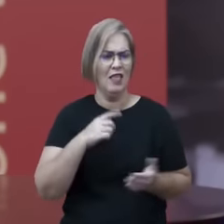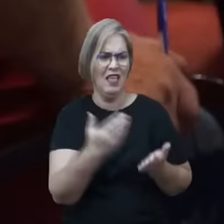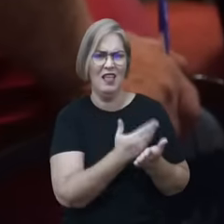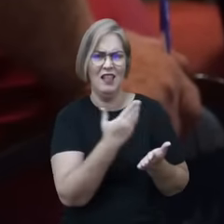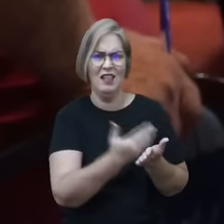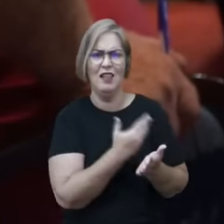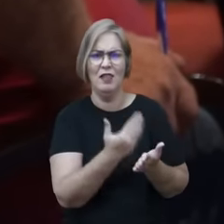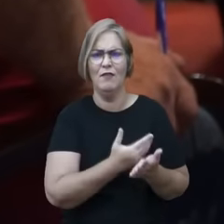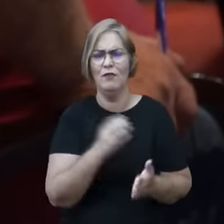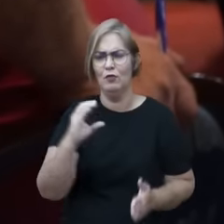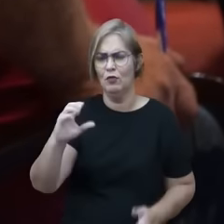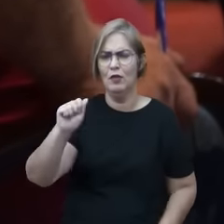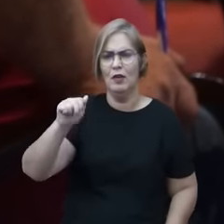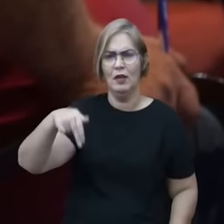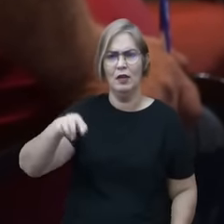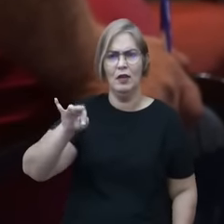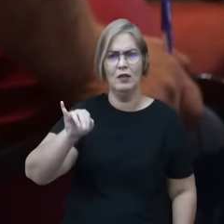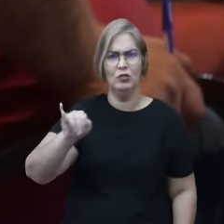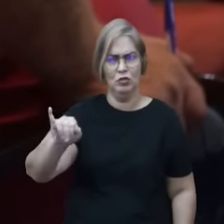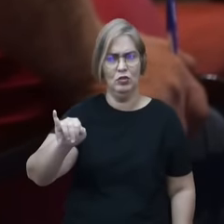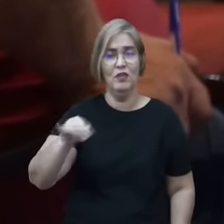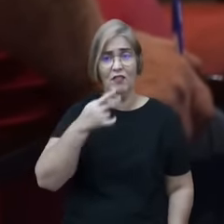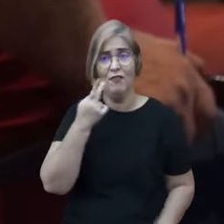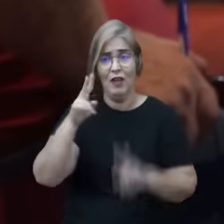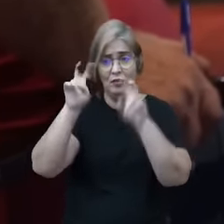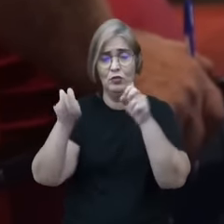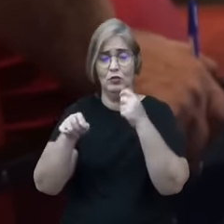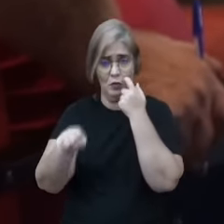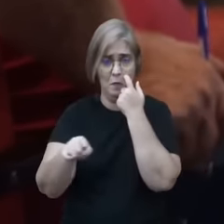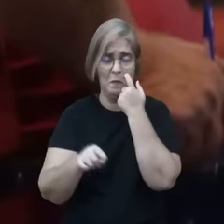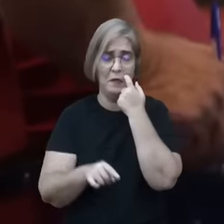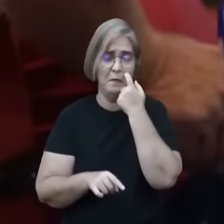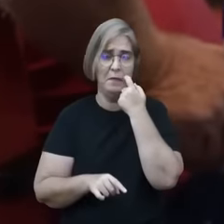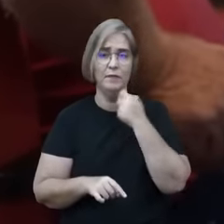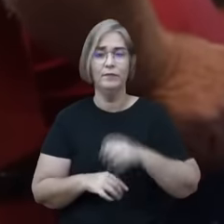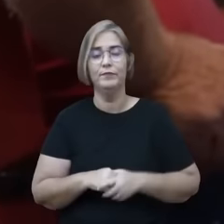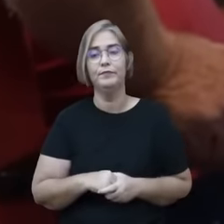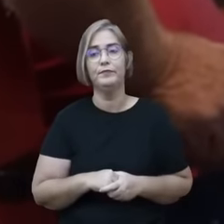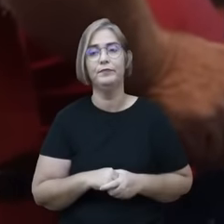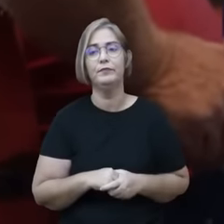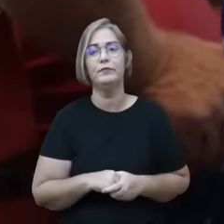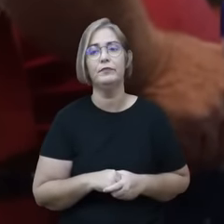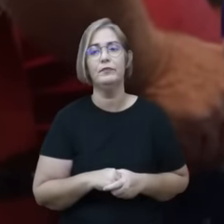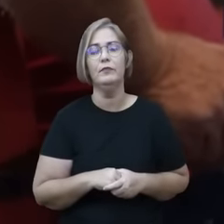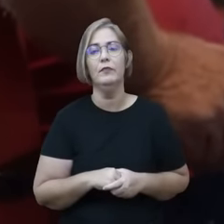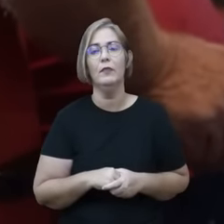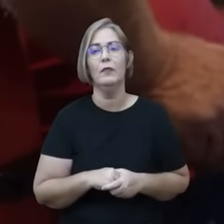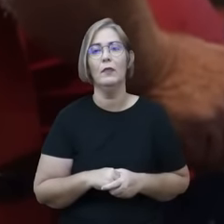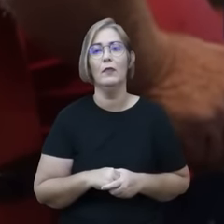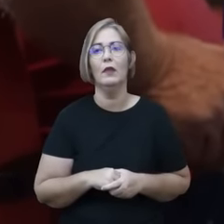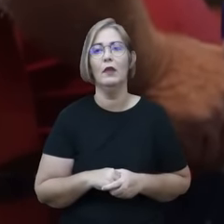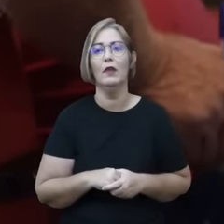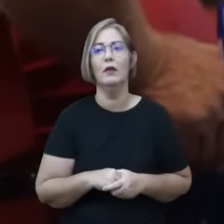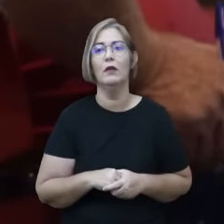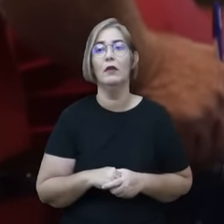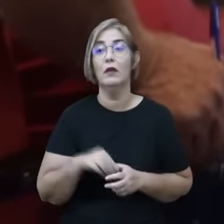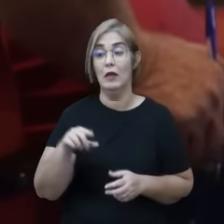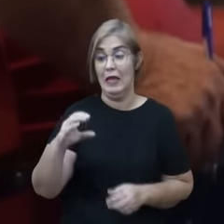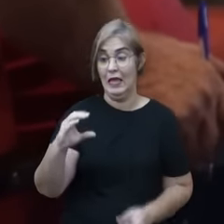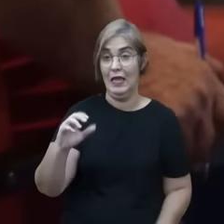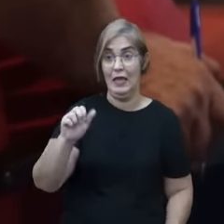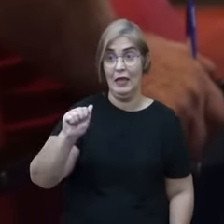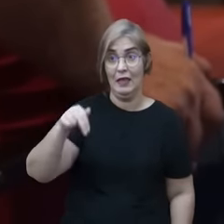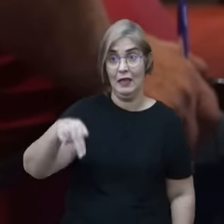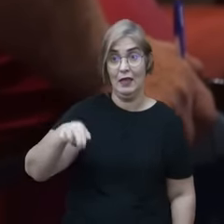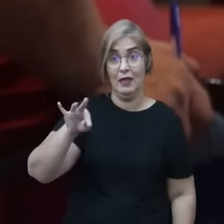Caminho evidentemente não é um cantiano, mas eu eu tô só lembrando disso da da seguinte maneira, né? no seguinte sentido, quando o Cante diz,